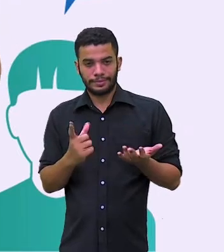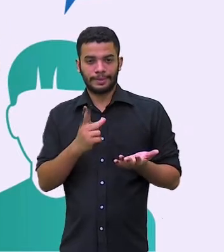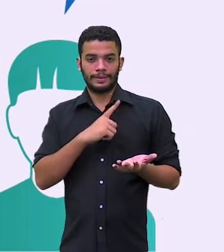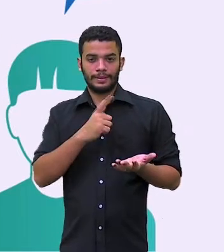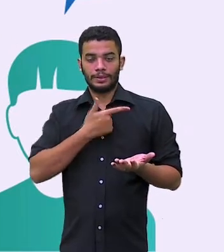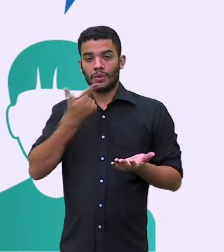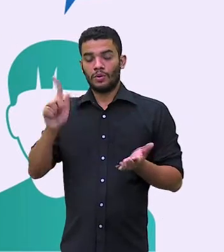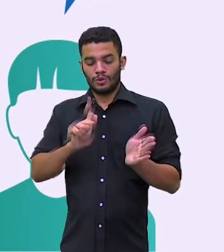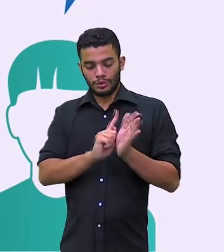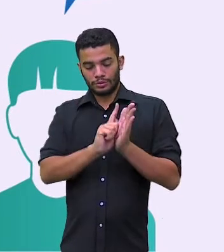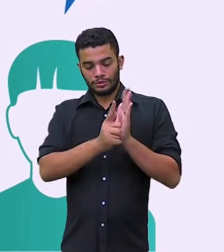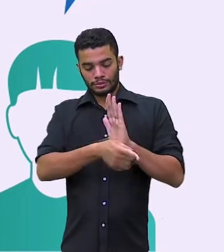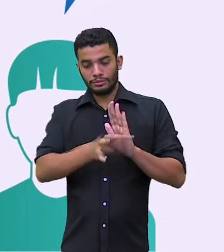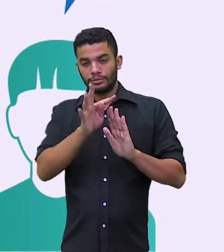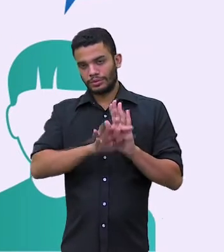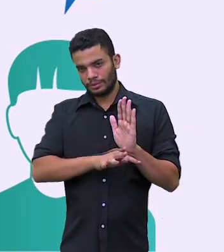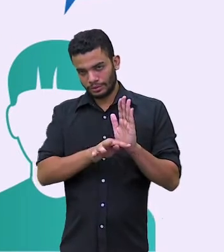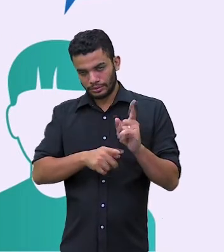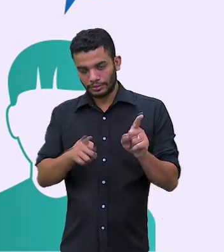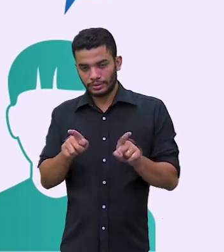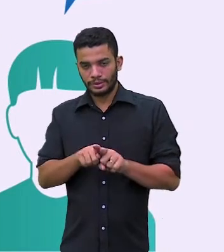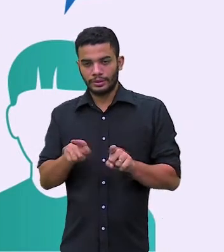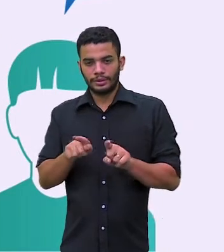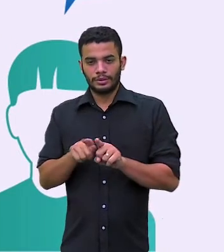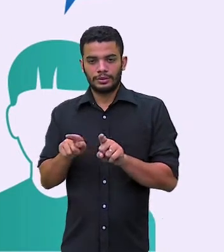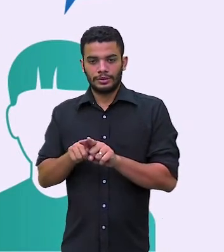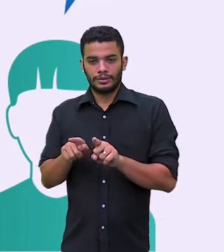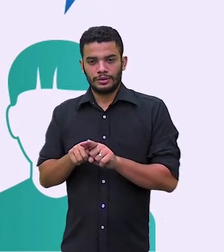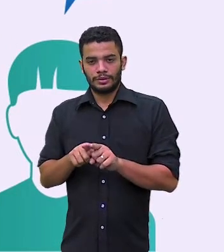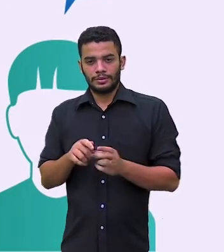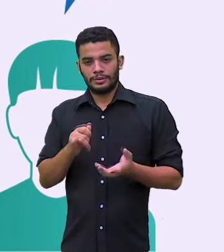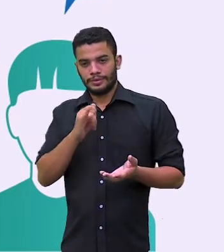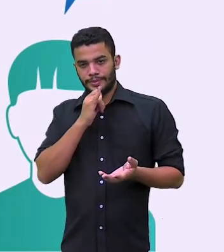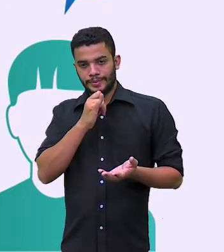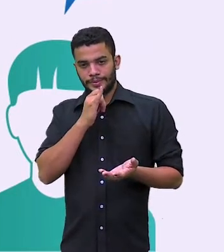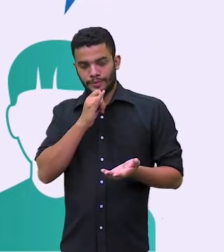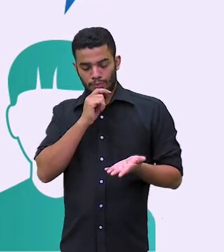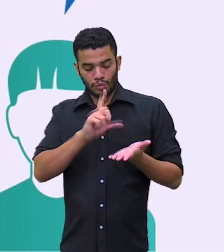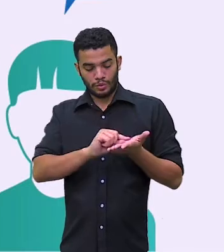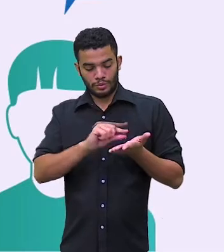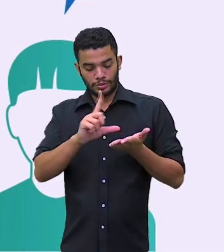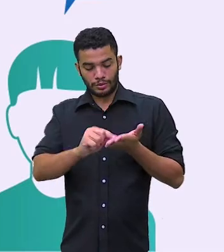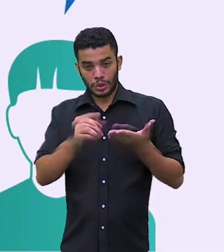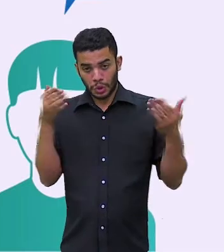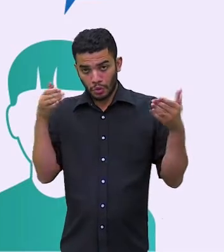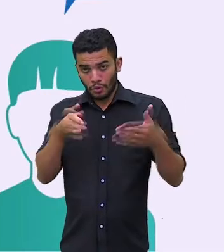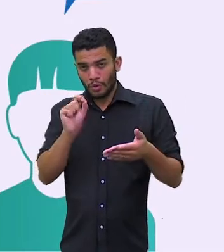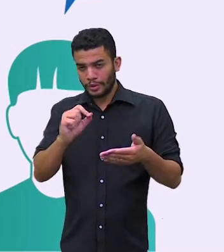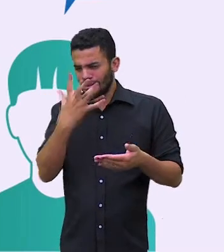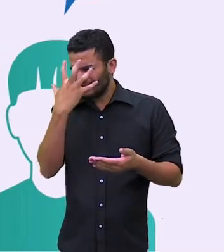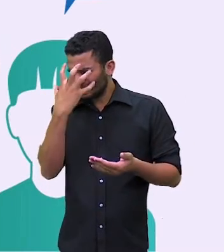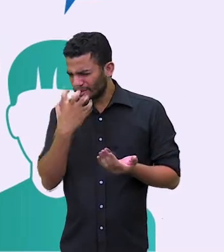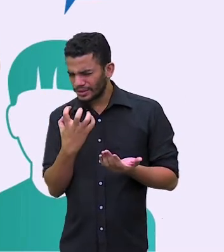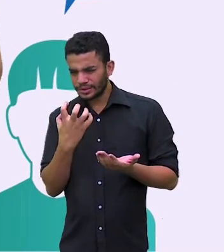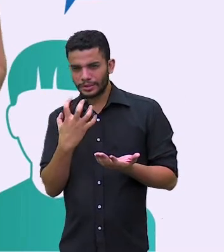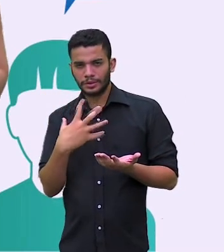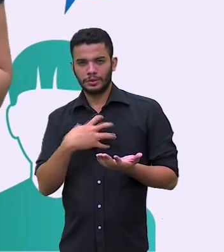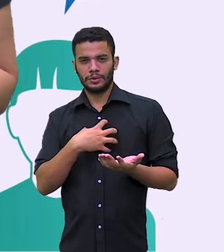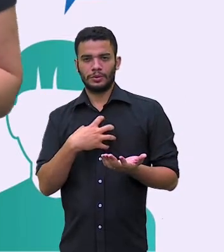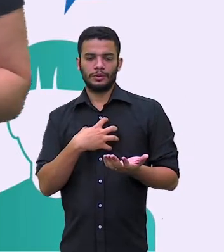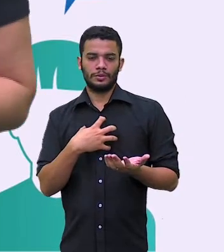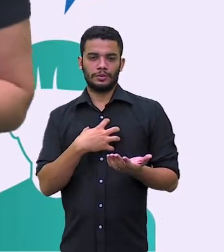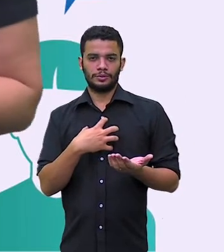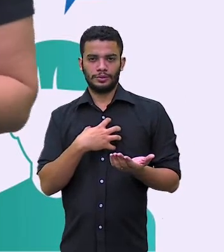pegada de entretenimento, de diversão, né? O artigo de opinião, não, ele é um pouco mais sério mesmo, centrado mesmo, né, em trazer